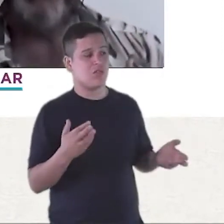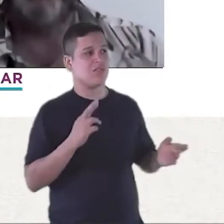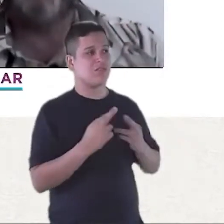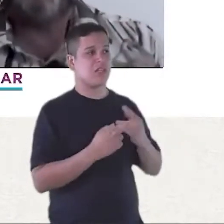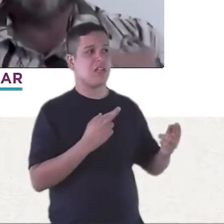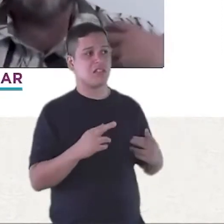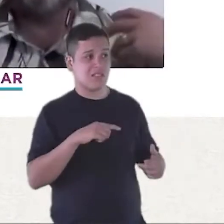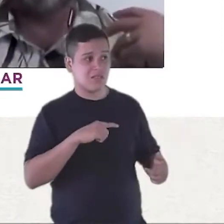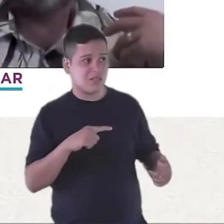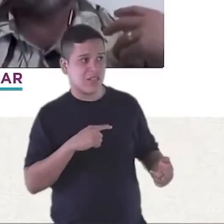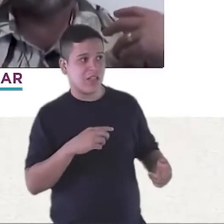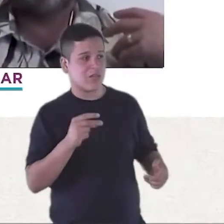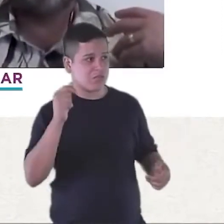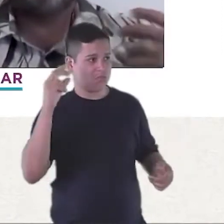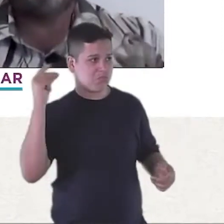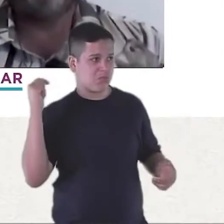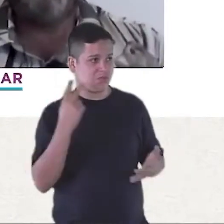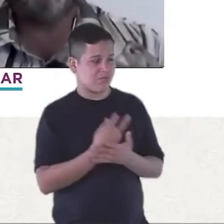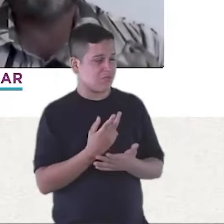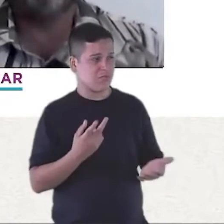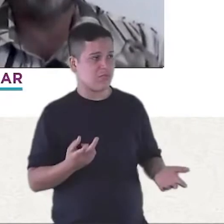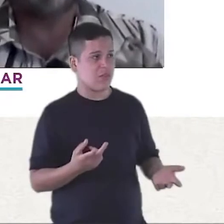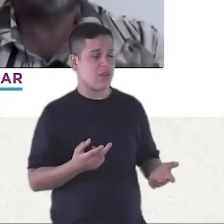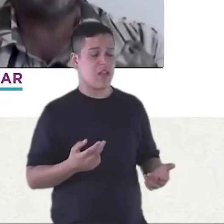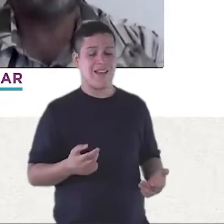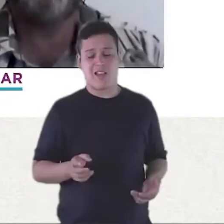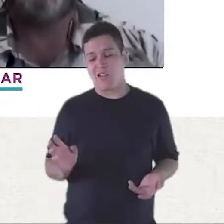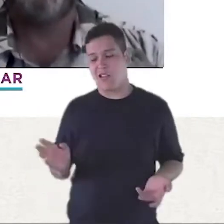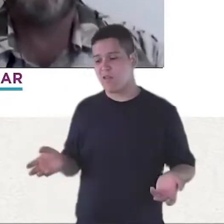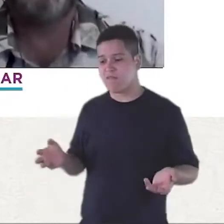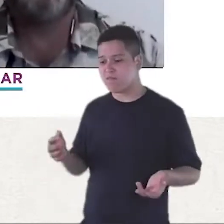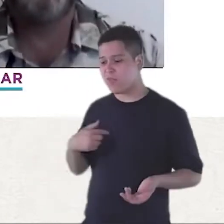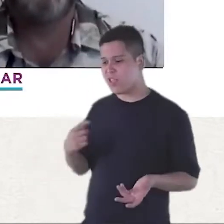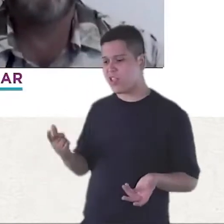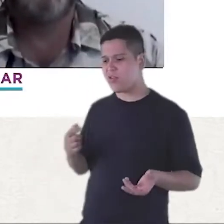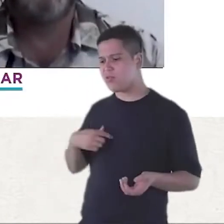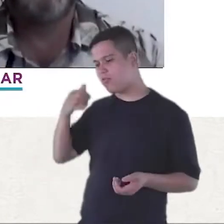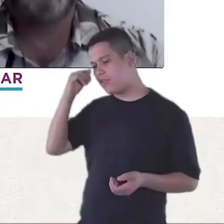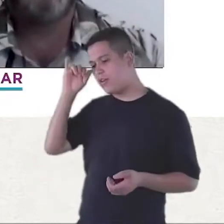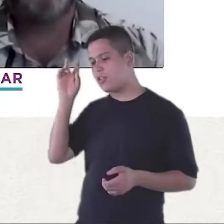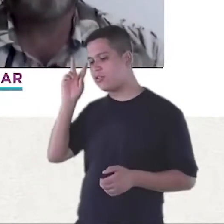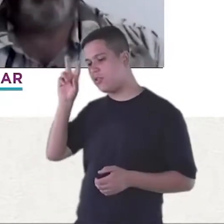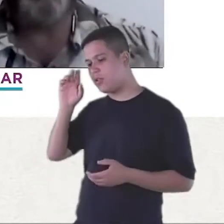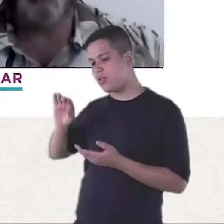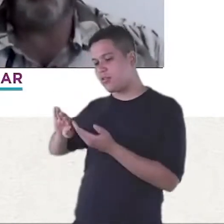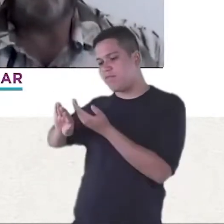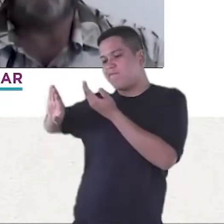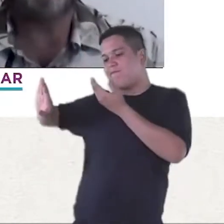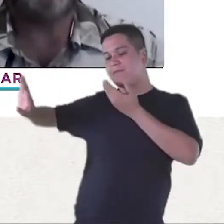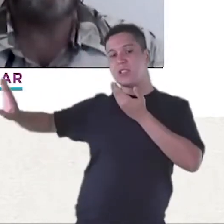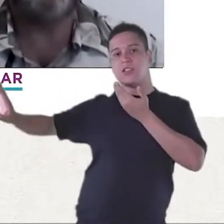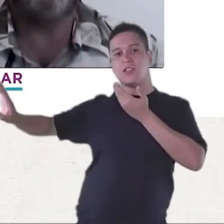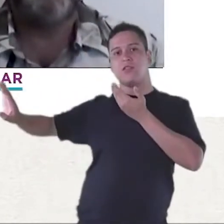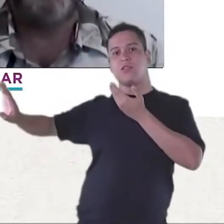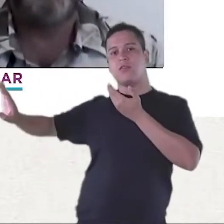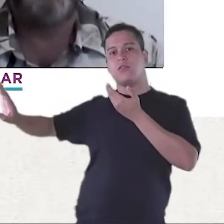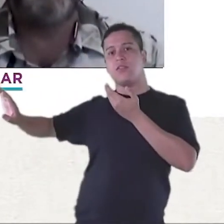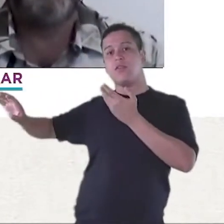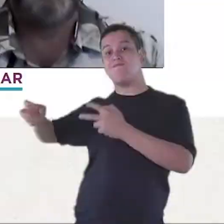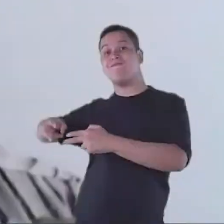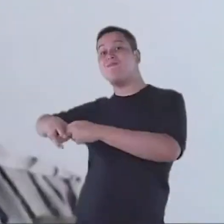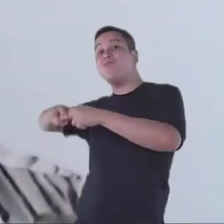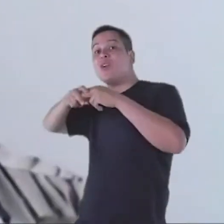Ah, eu trato tudo que eu vivi com distanciamento. Por isso que eu comecei a